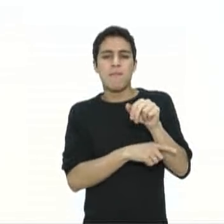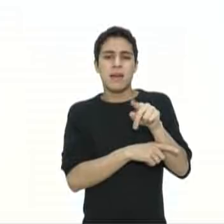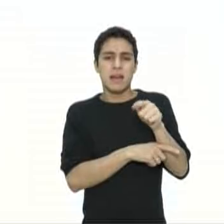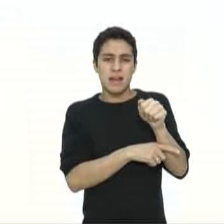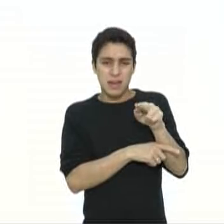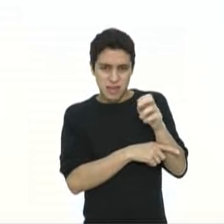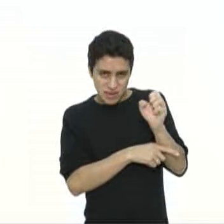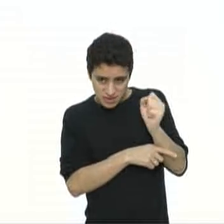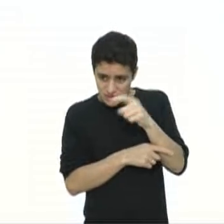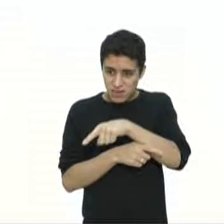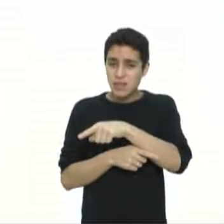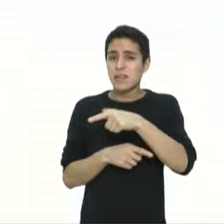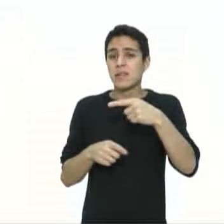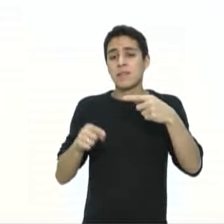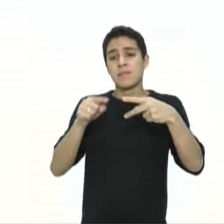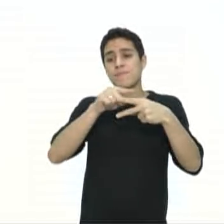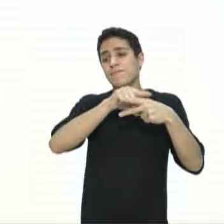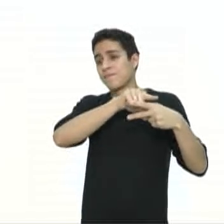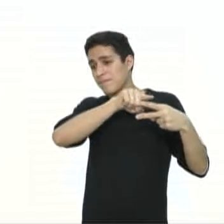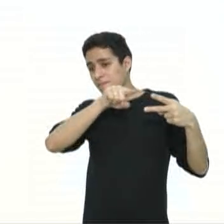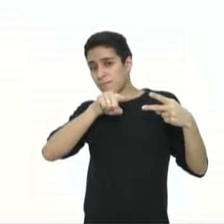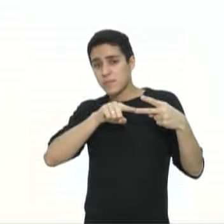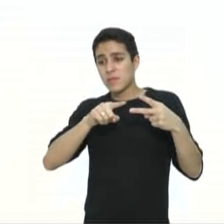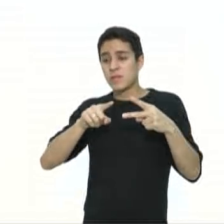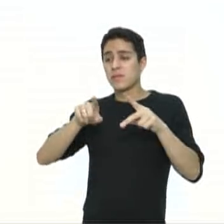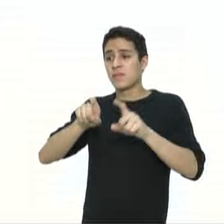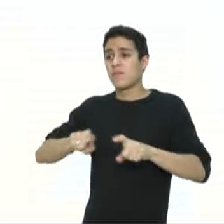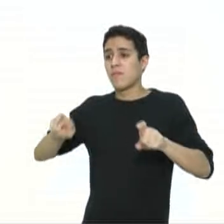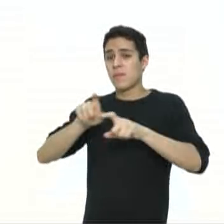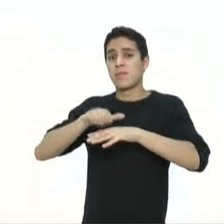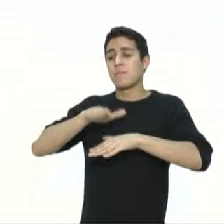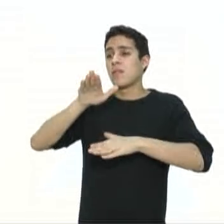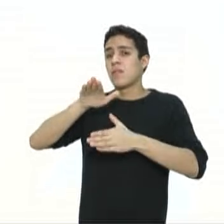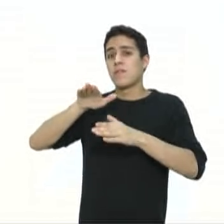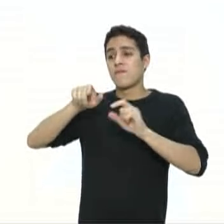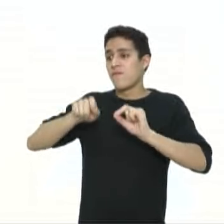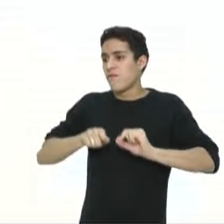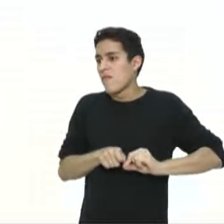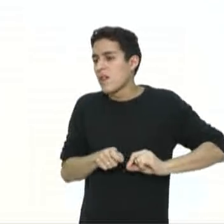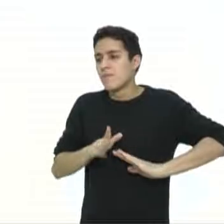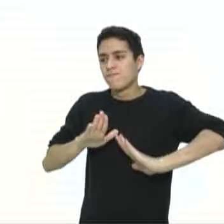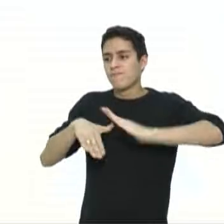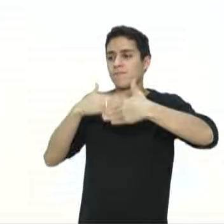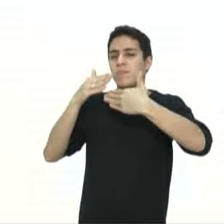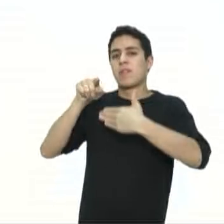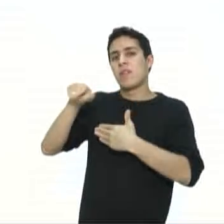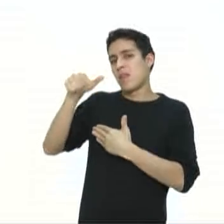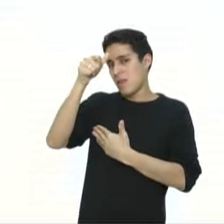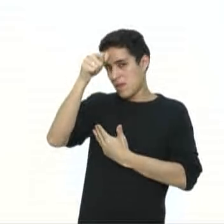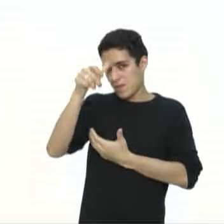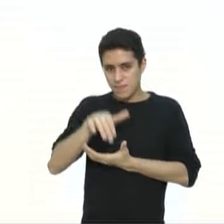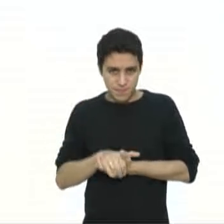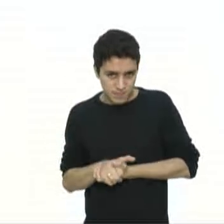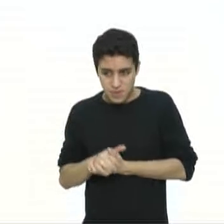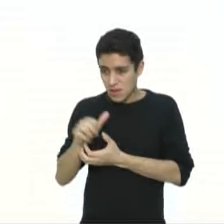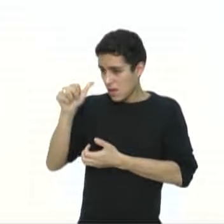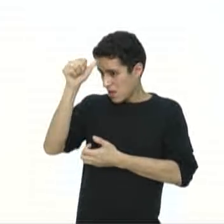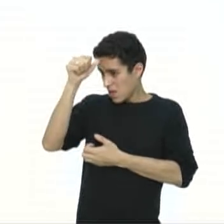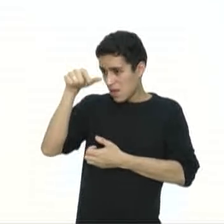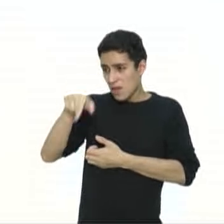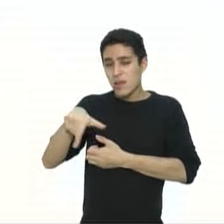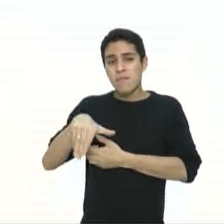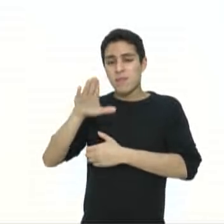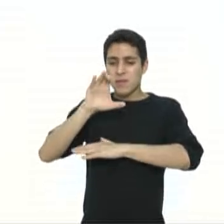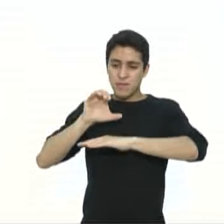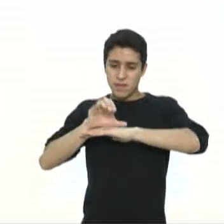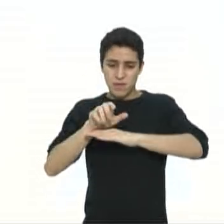do segundo maior produtor no setor de informática do mundo é a Índia. A Índia é um dos países que mais